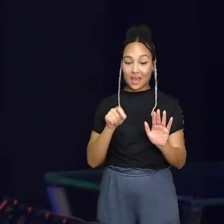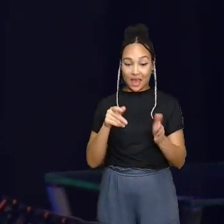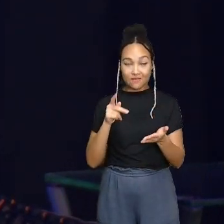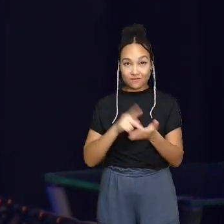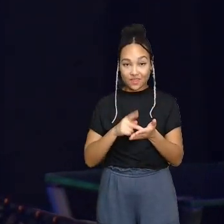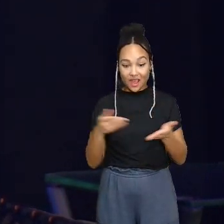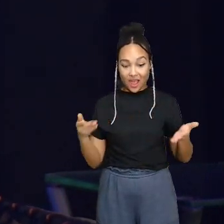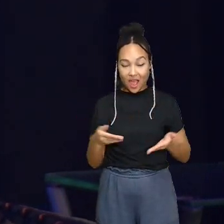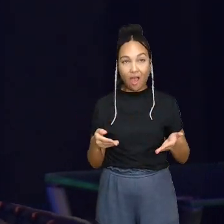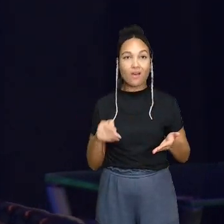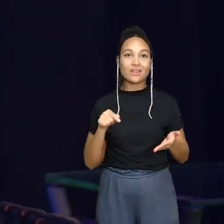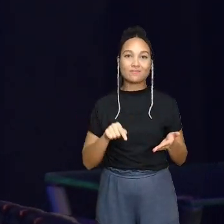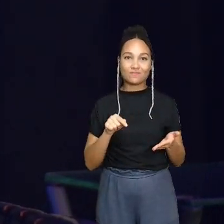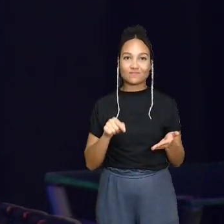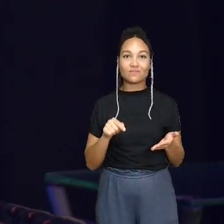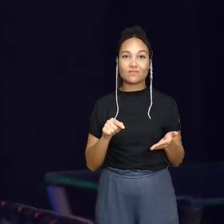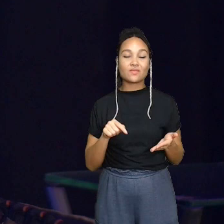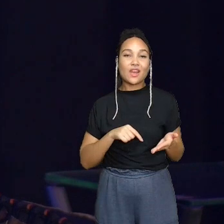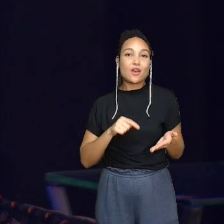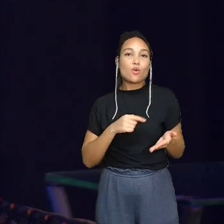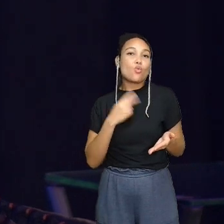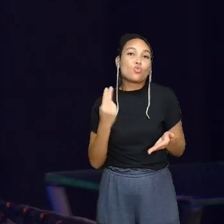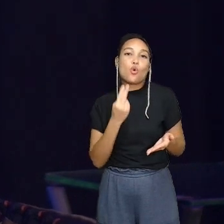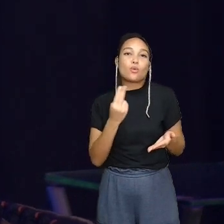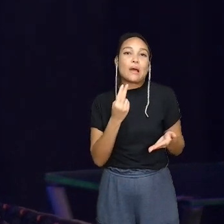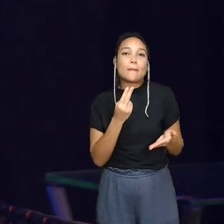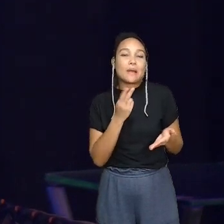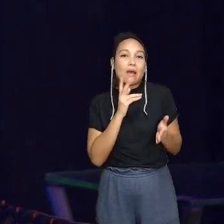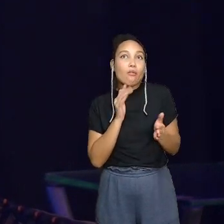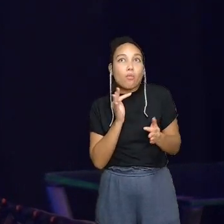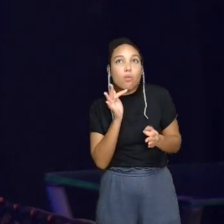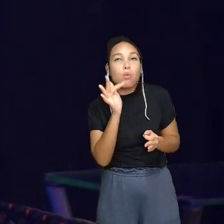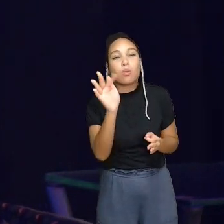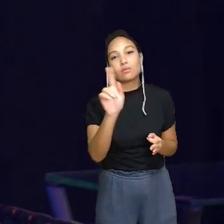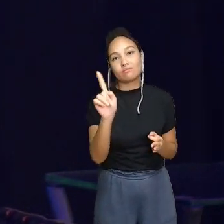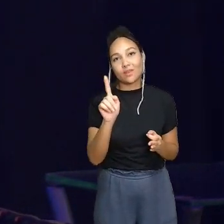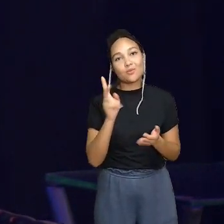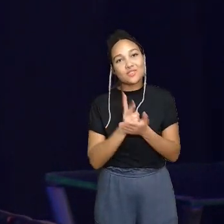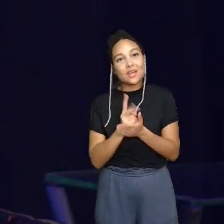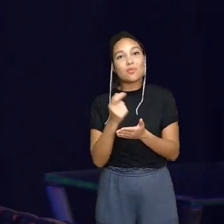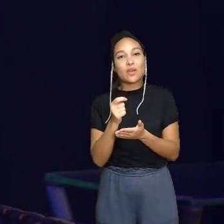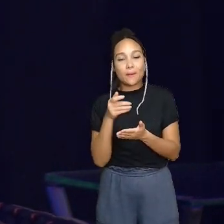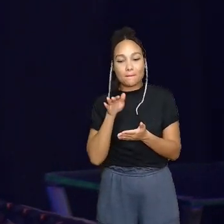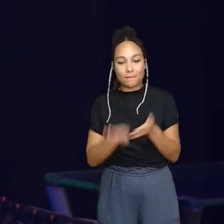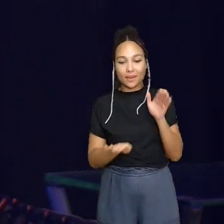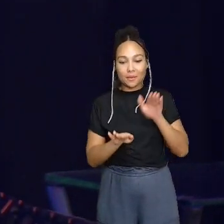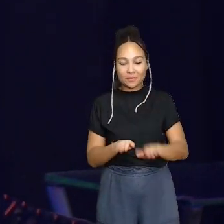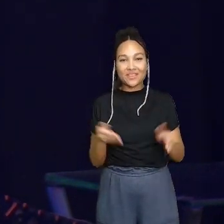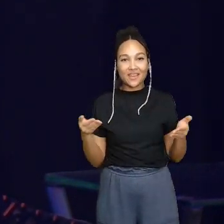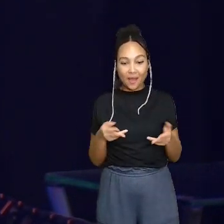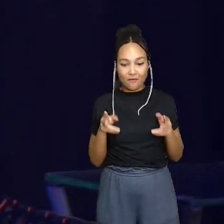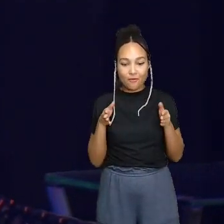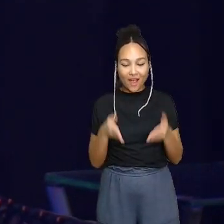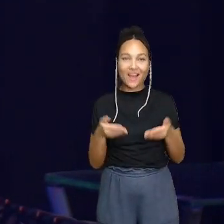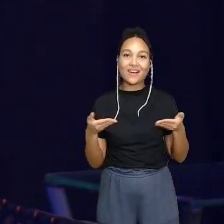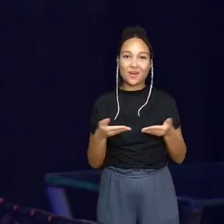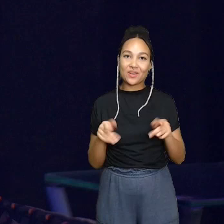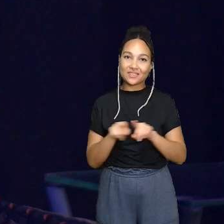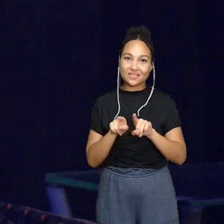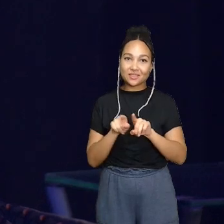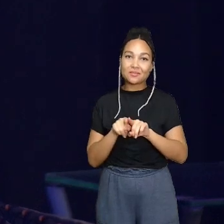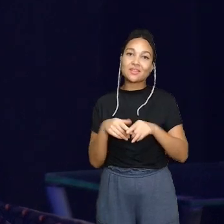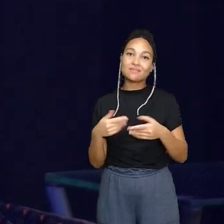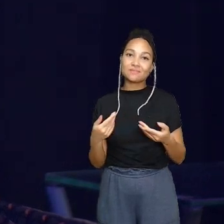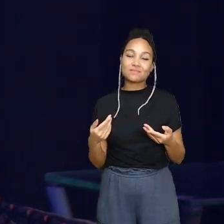me deixa viajar muito, sabe? Então, tem que estar sempre com os pés no chão e